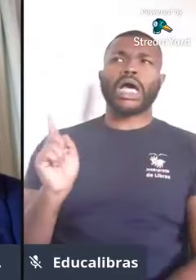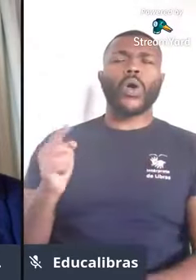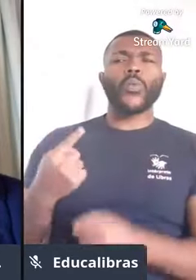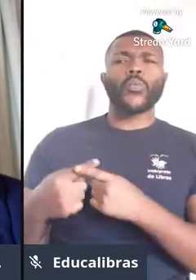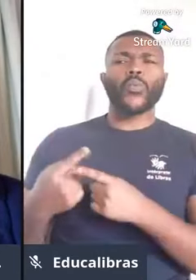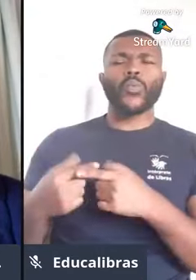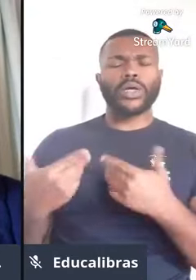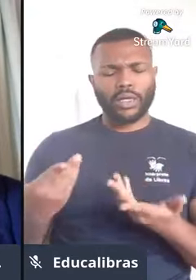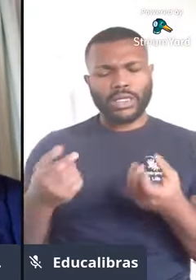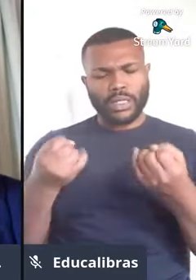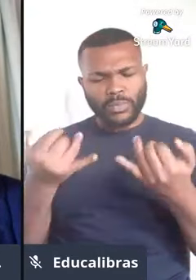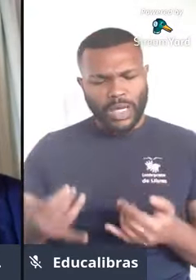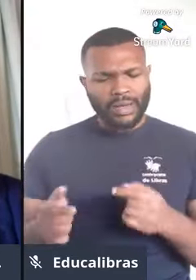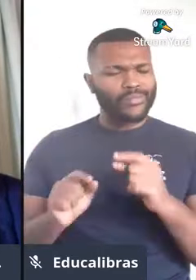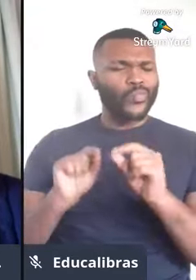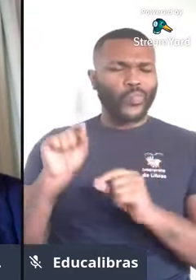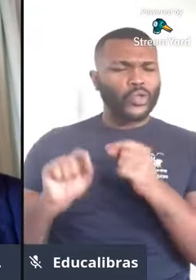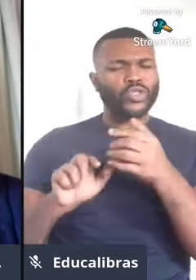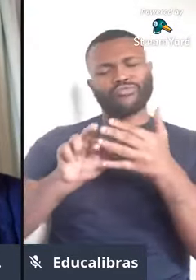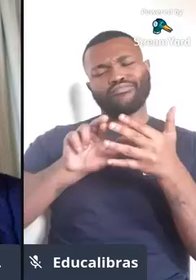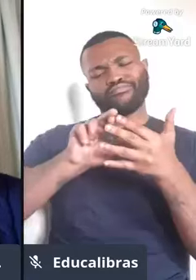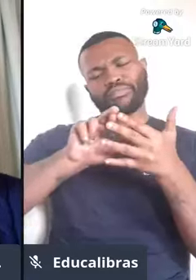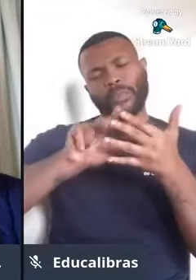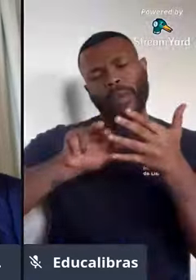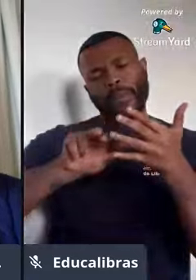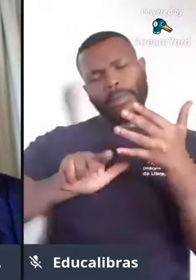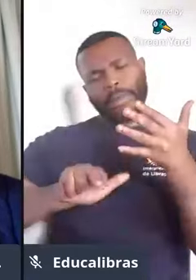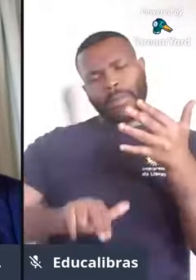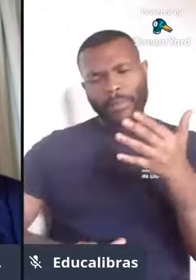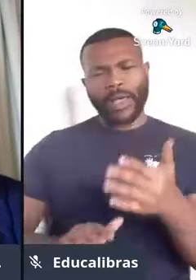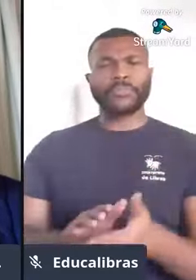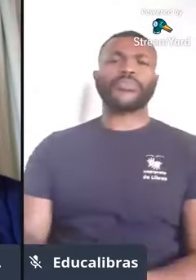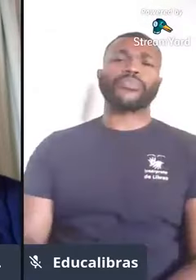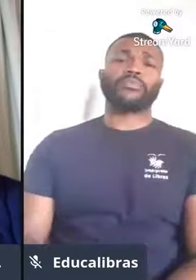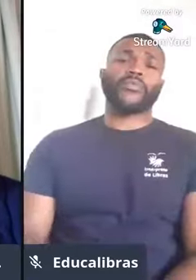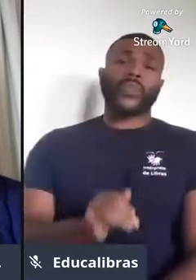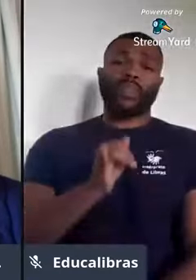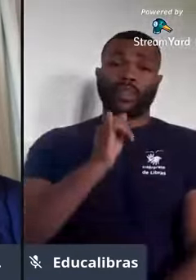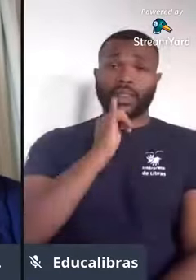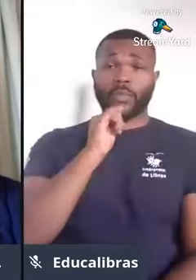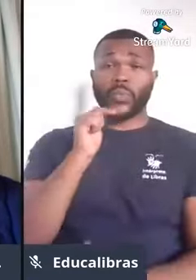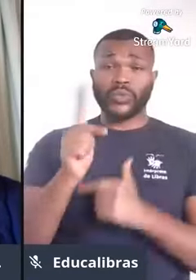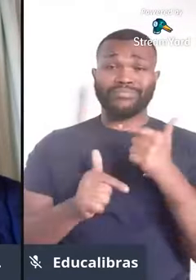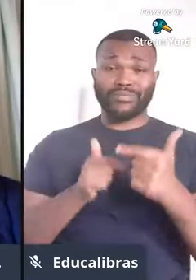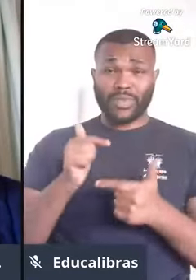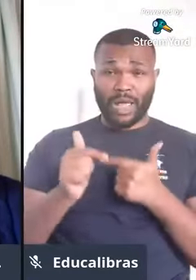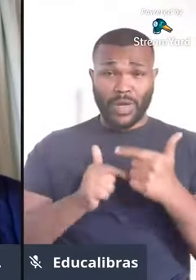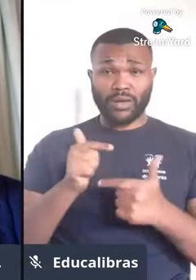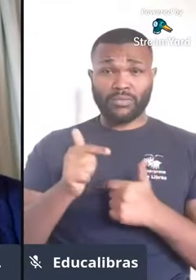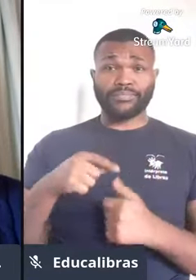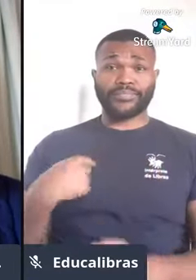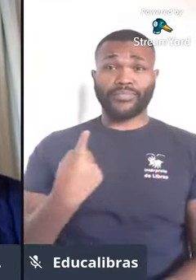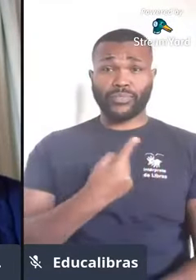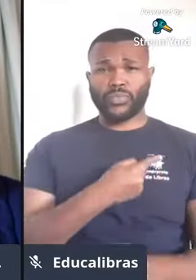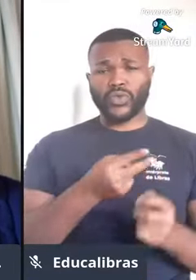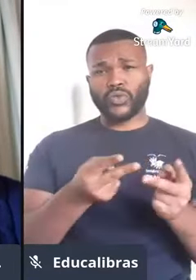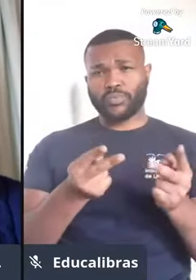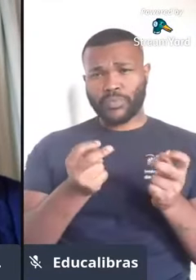diferentes motivos. Olhando o nosso trabalho mais especificamente, eu diria que